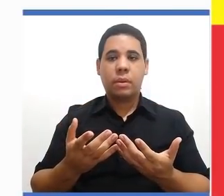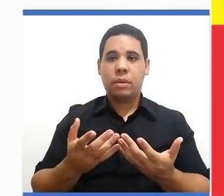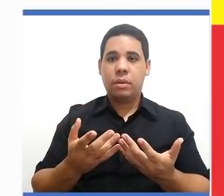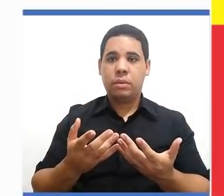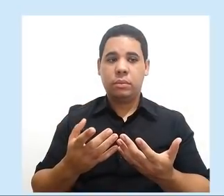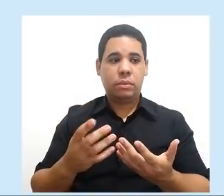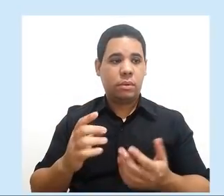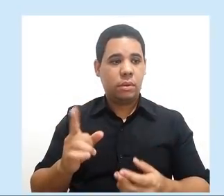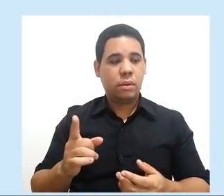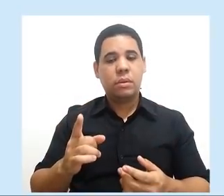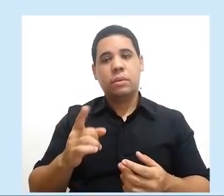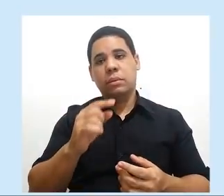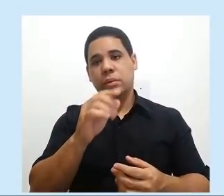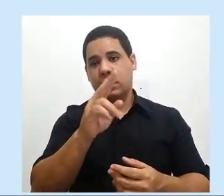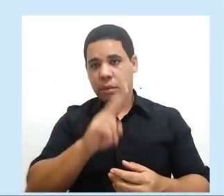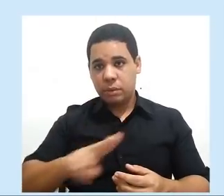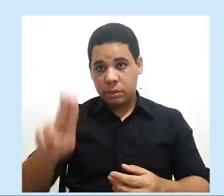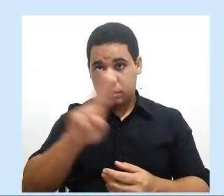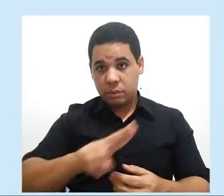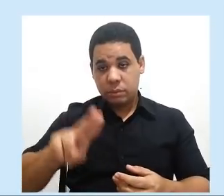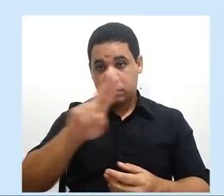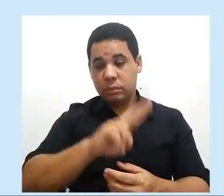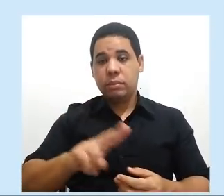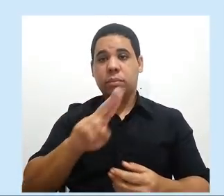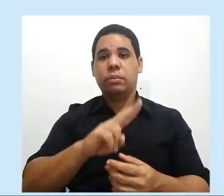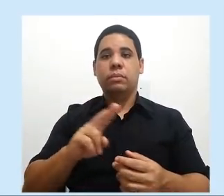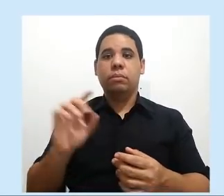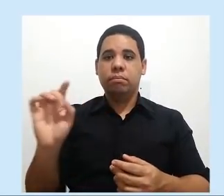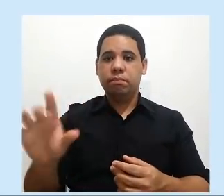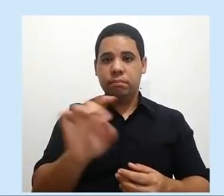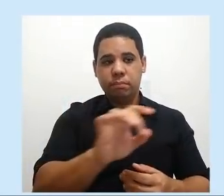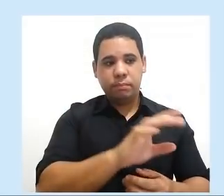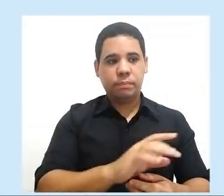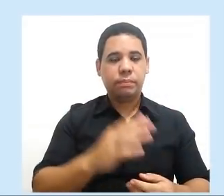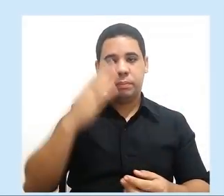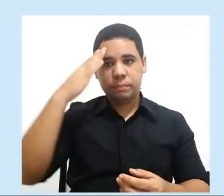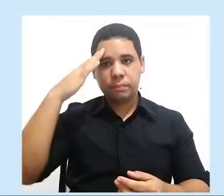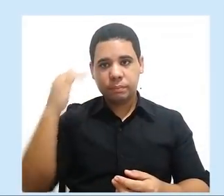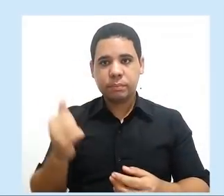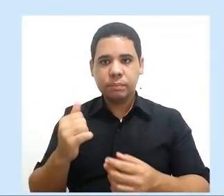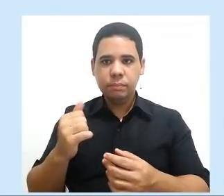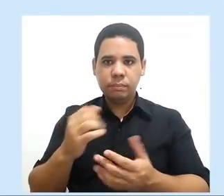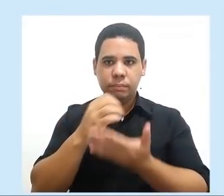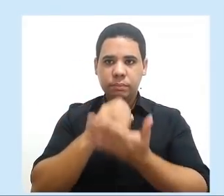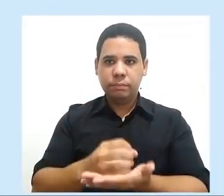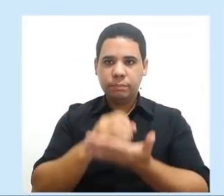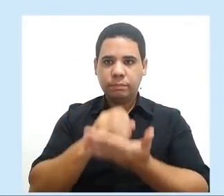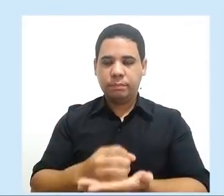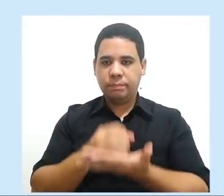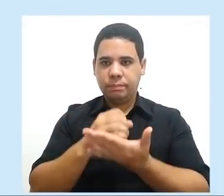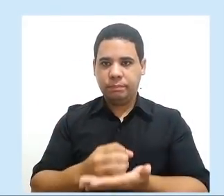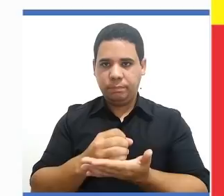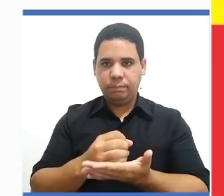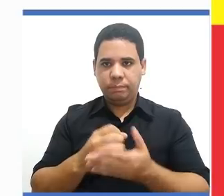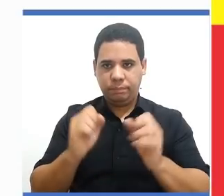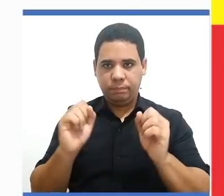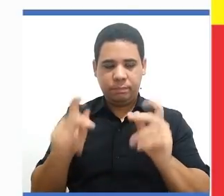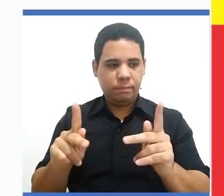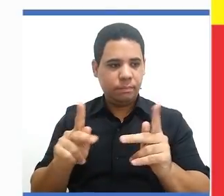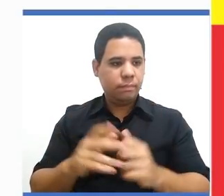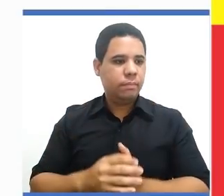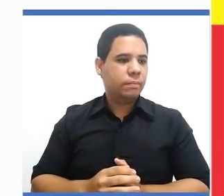massa. Nós usamos isso, quilograma, hectograma, decagrama, grama, decigrama, centigrama, miligrama.